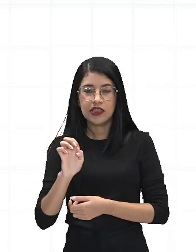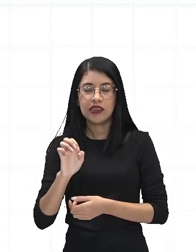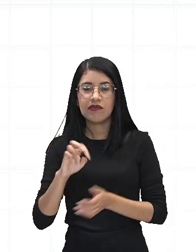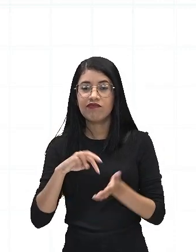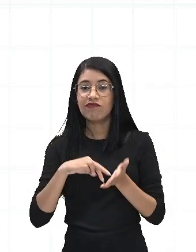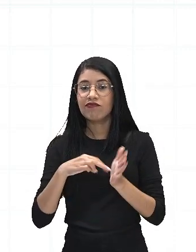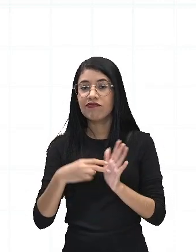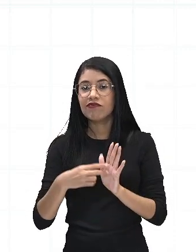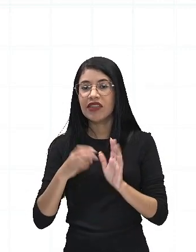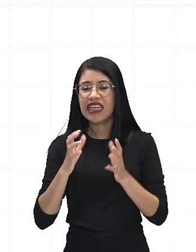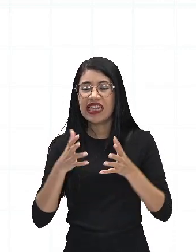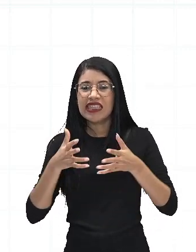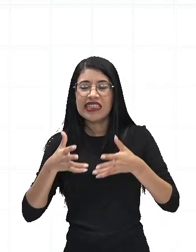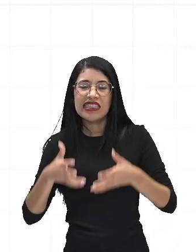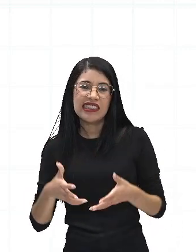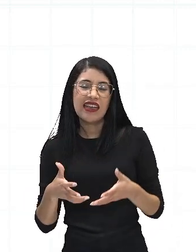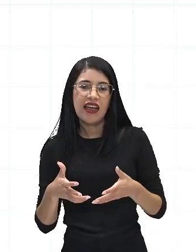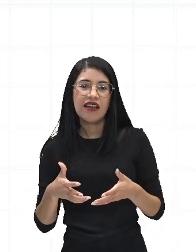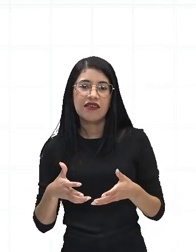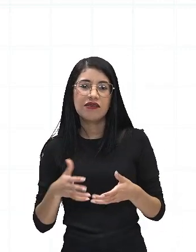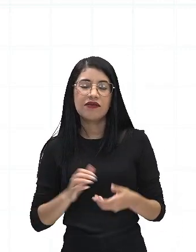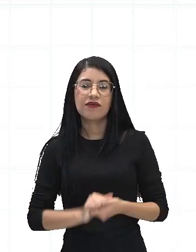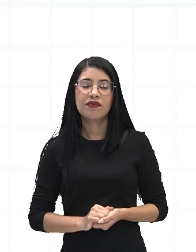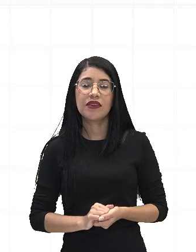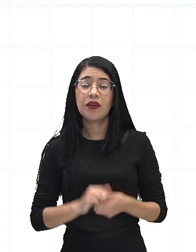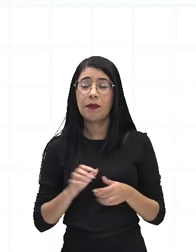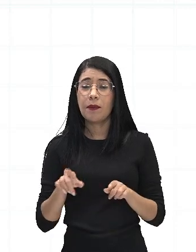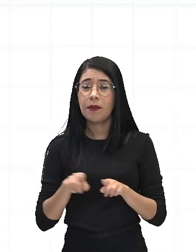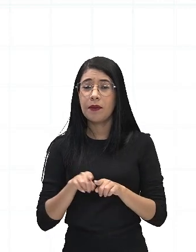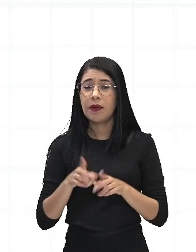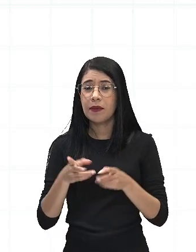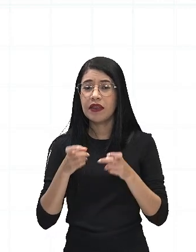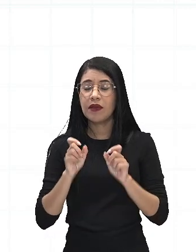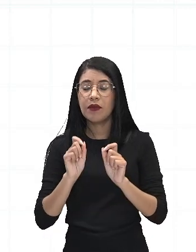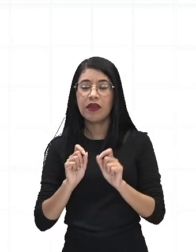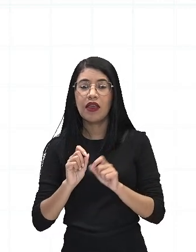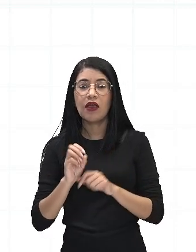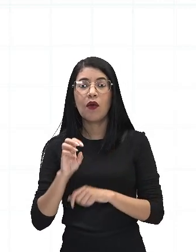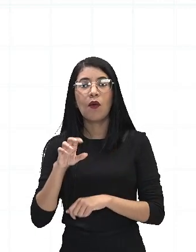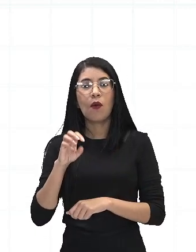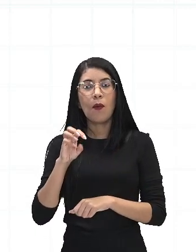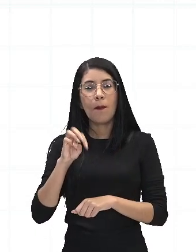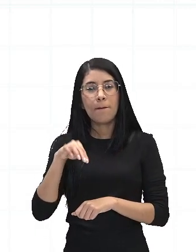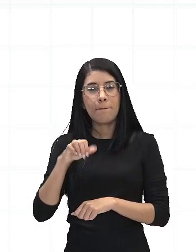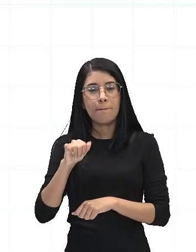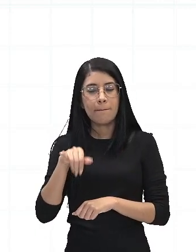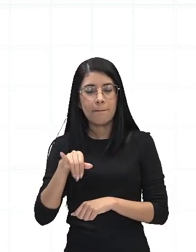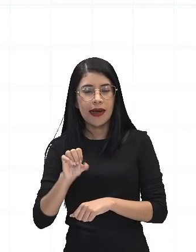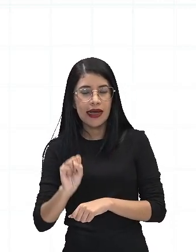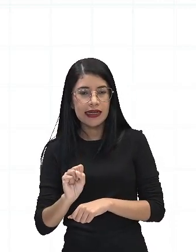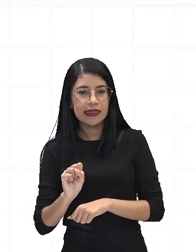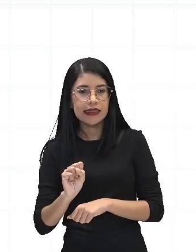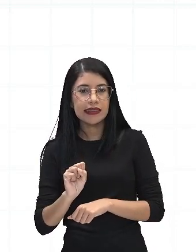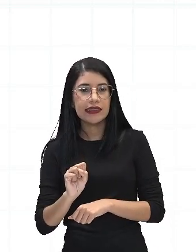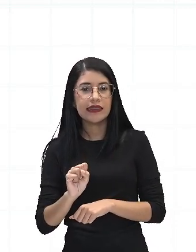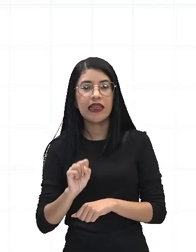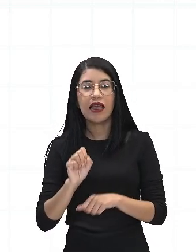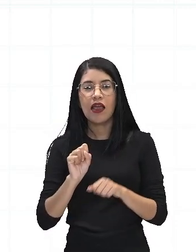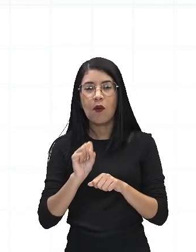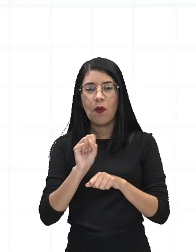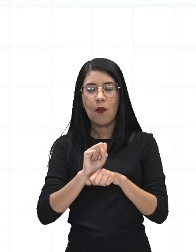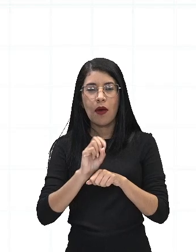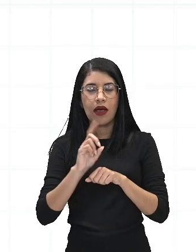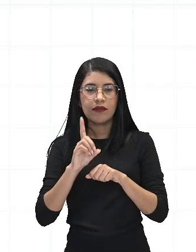crítica negativa, e observe que nós temos um advérbio também que reforça essa ideia de algo entediante, que é o advérbio